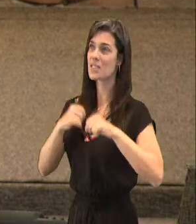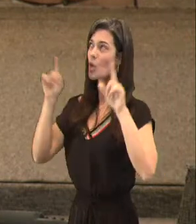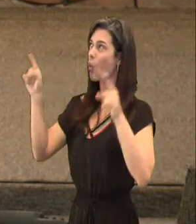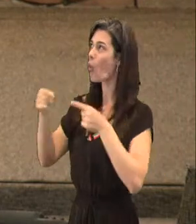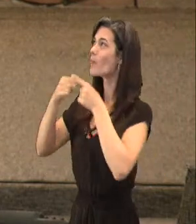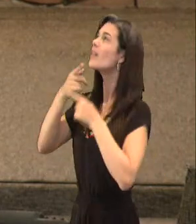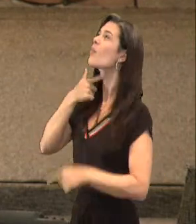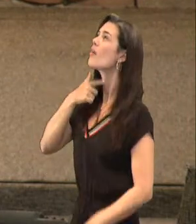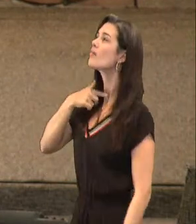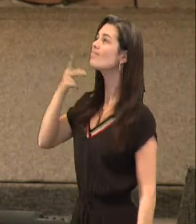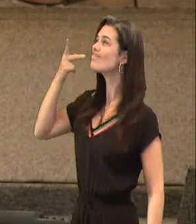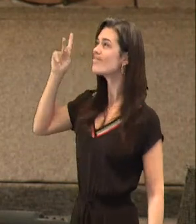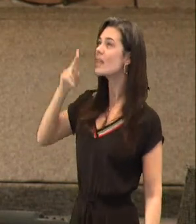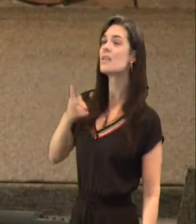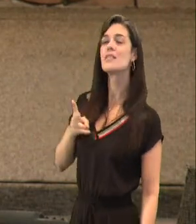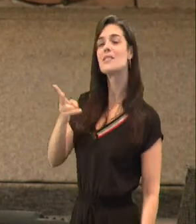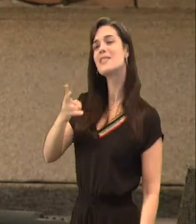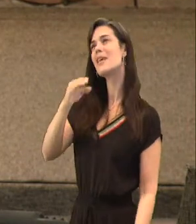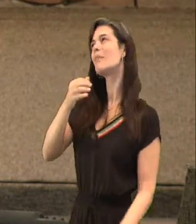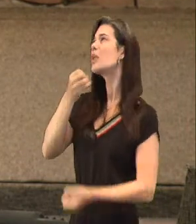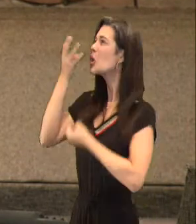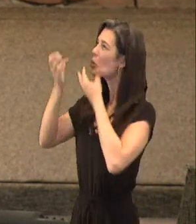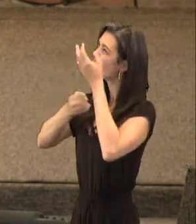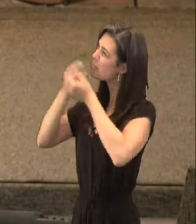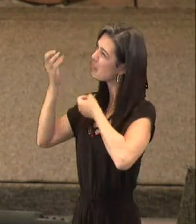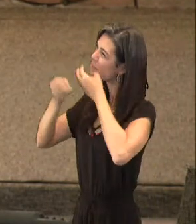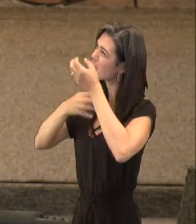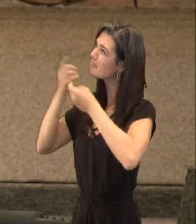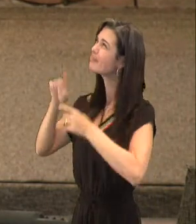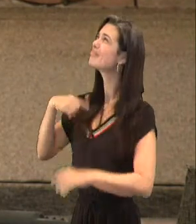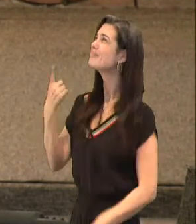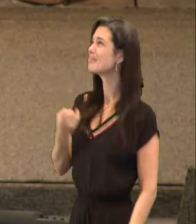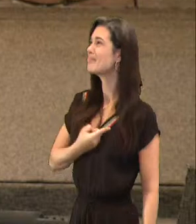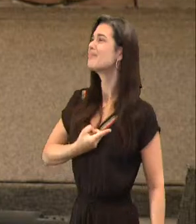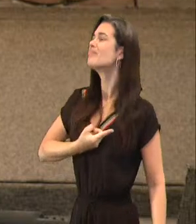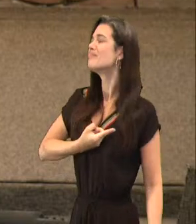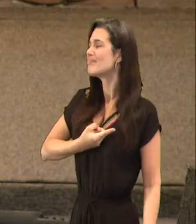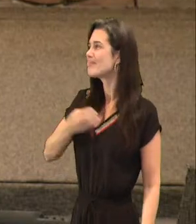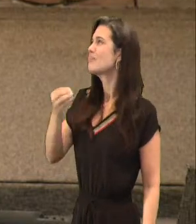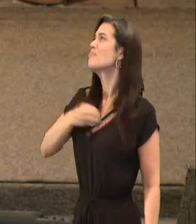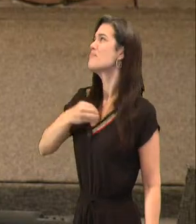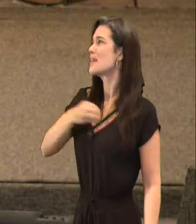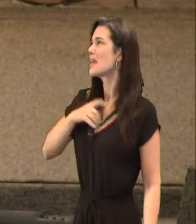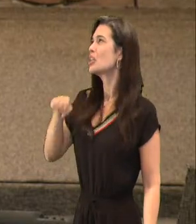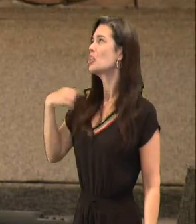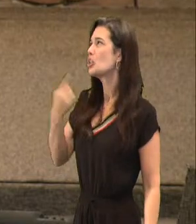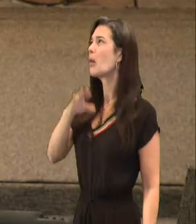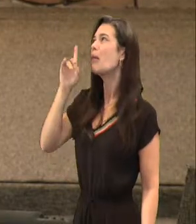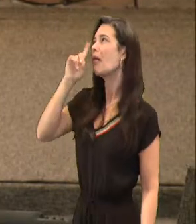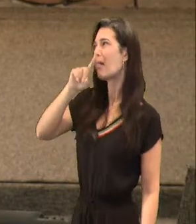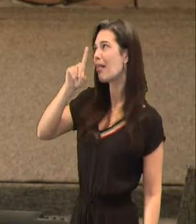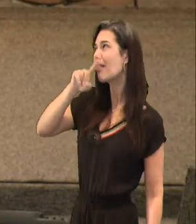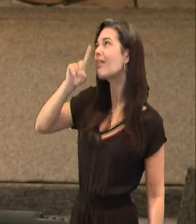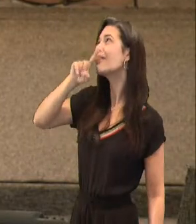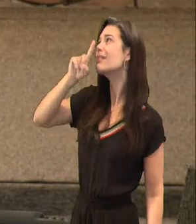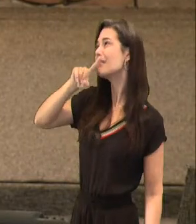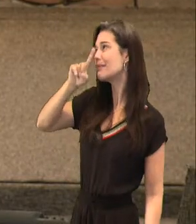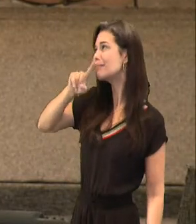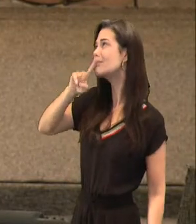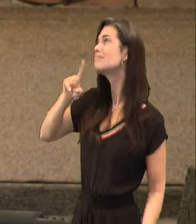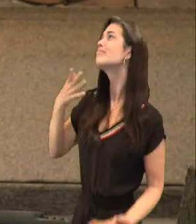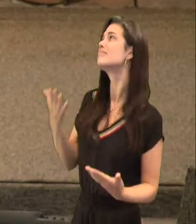de Deus, sempre confessando a nossa fragilidade e sempre clamando pela sua presença e pela